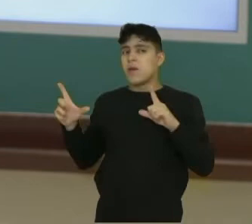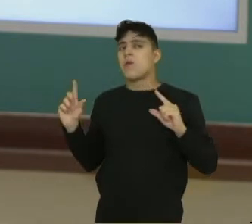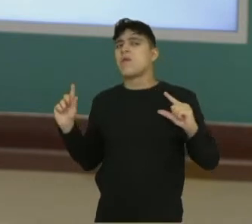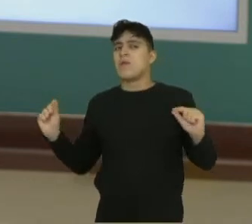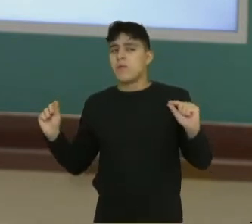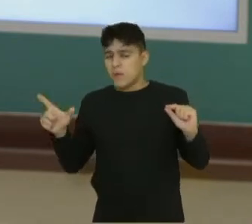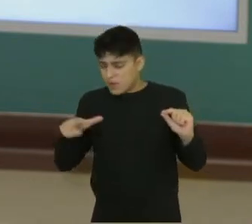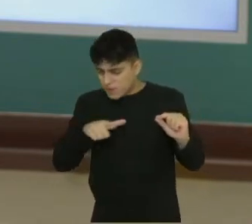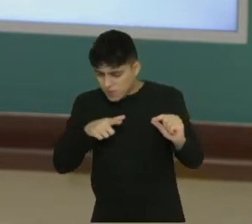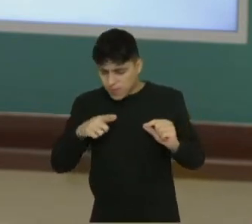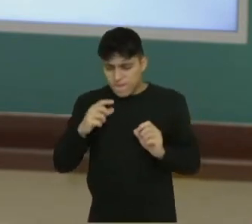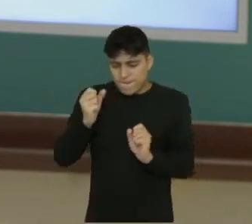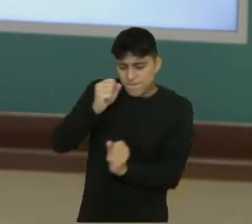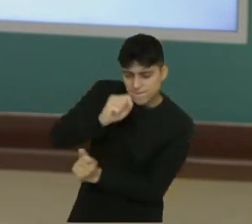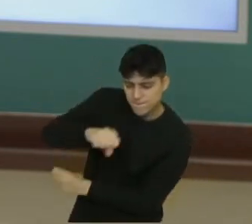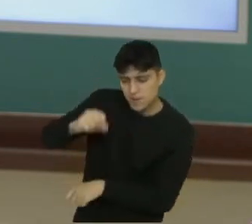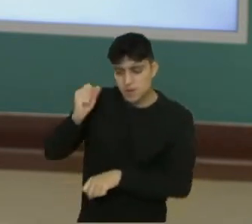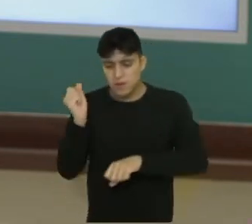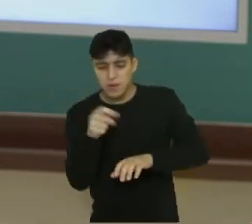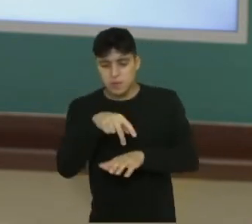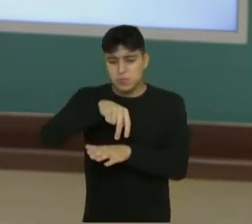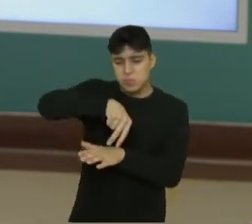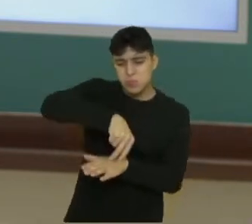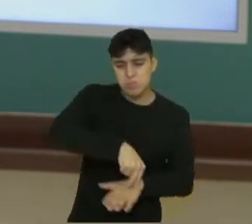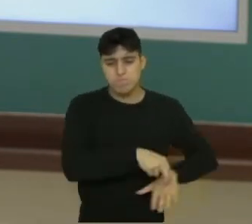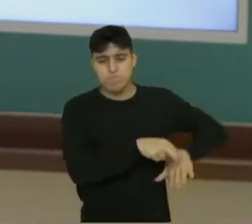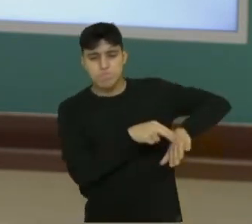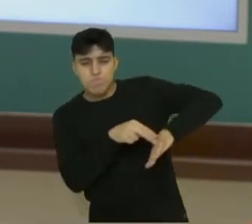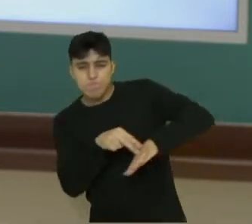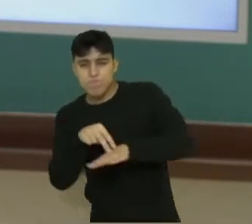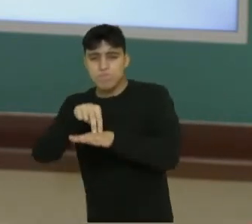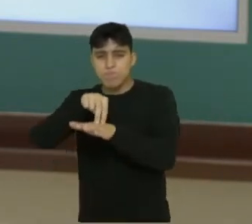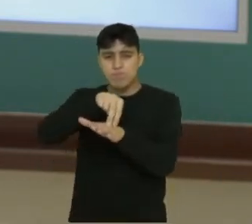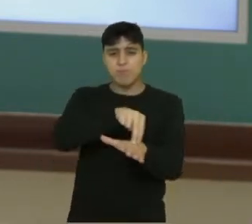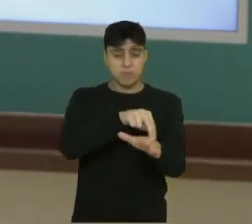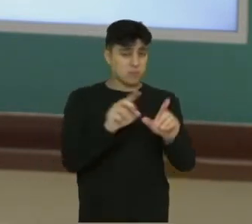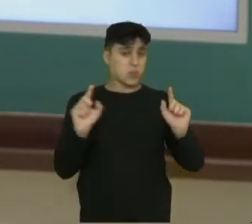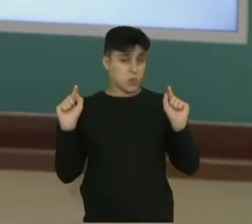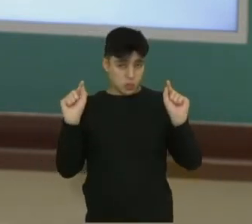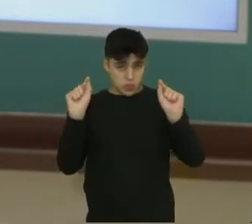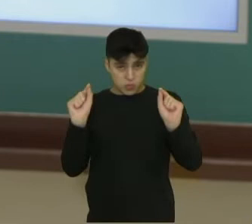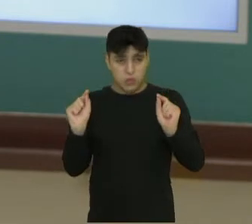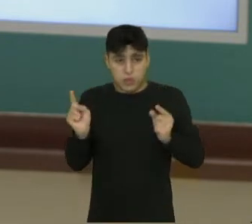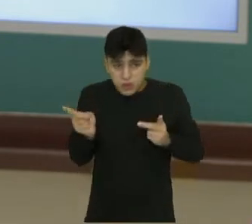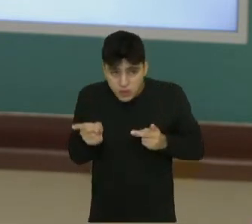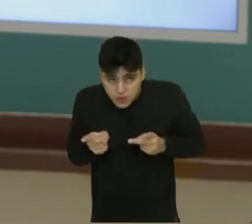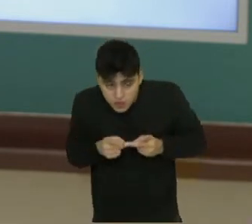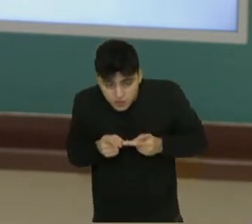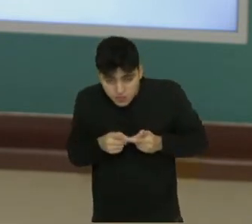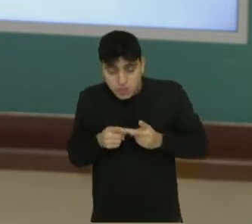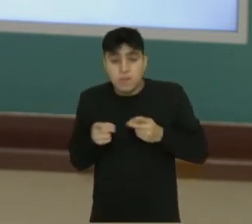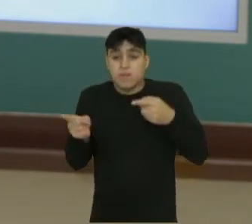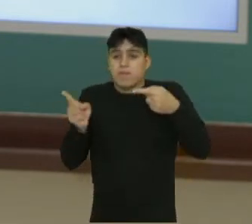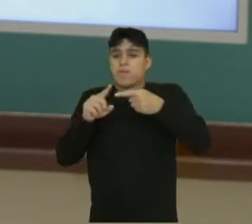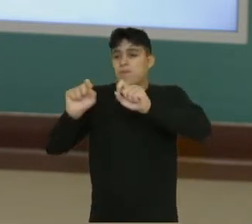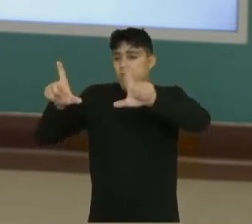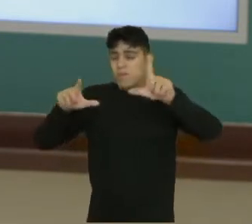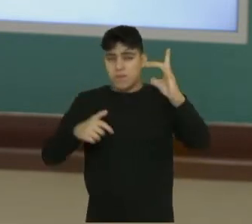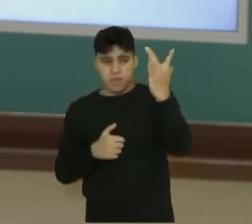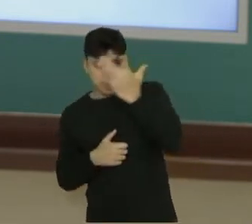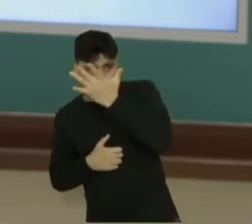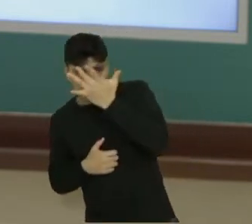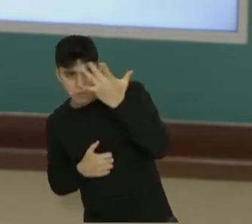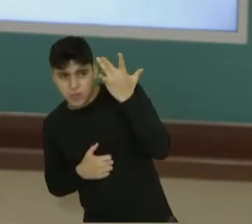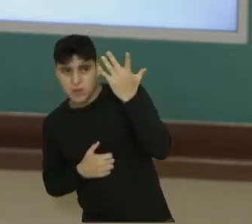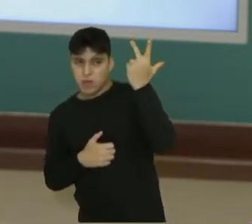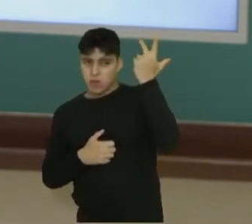uma jangada, né? Então um equipamento para poder flutuar, né, sobre a água. E aí você tem a primeira imagem que são as pessoas